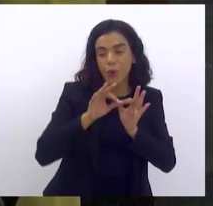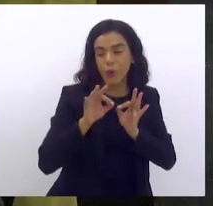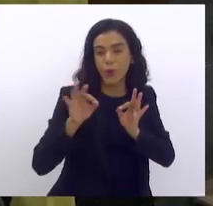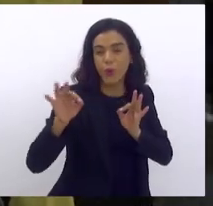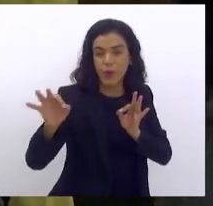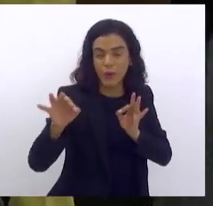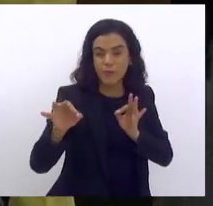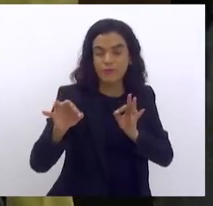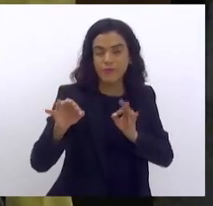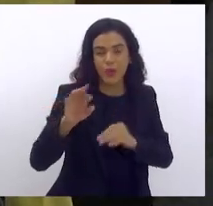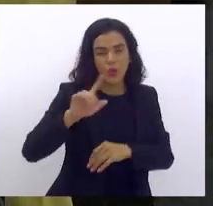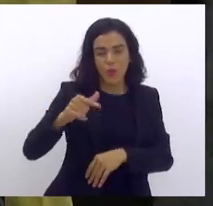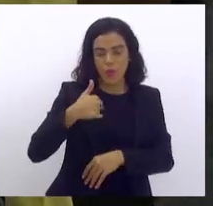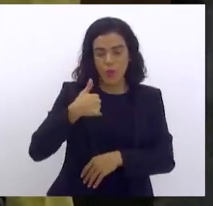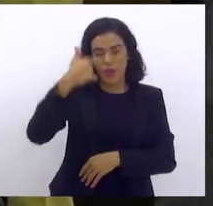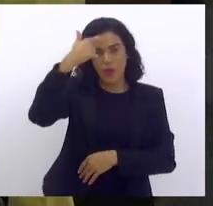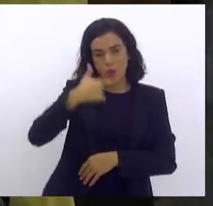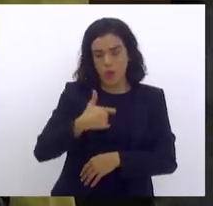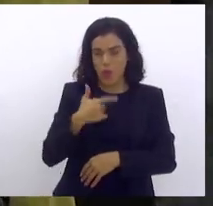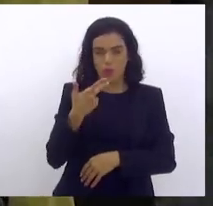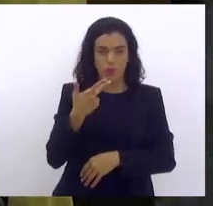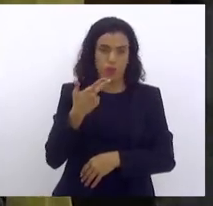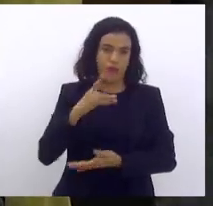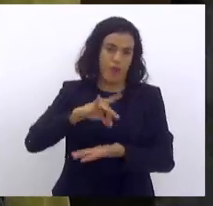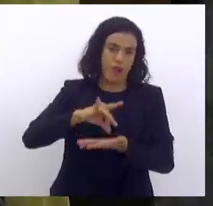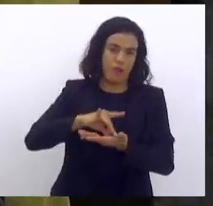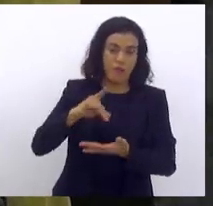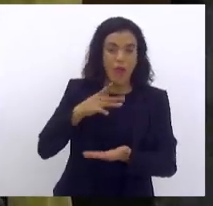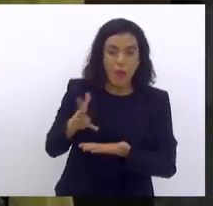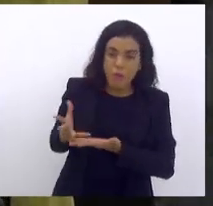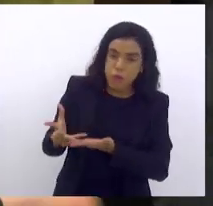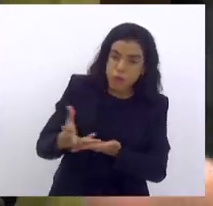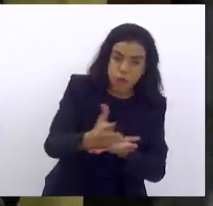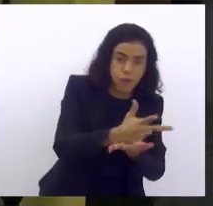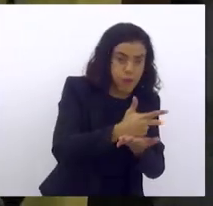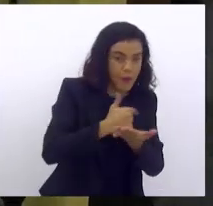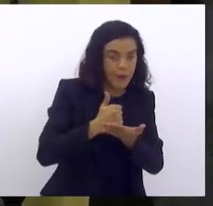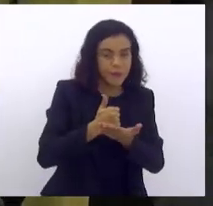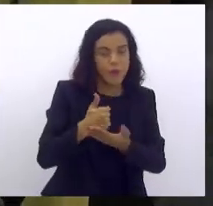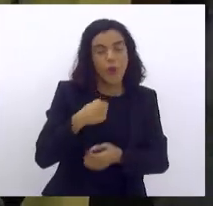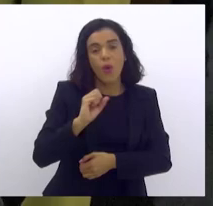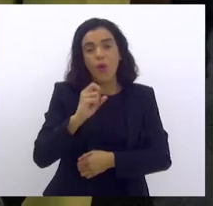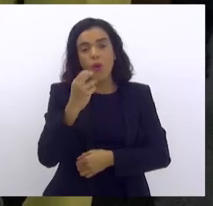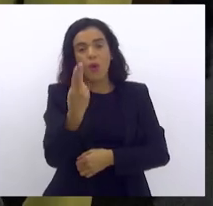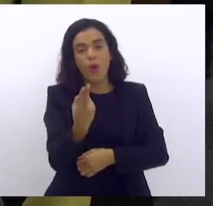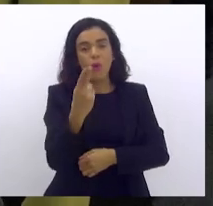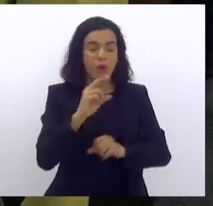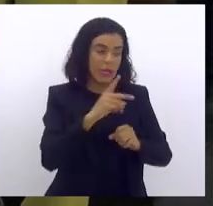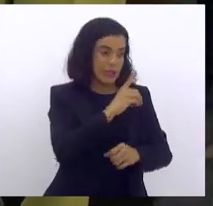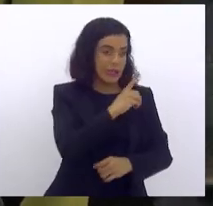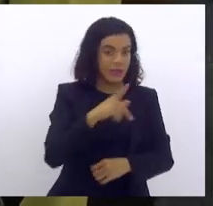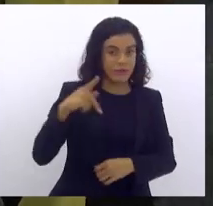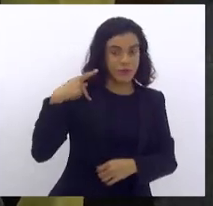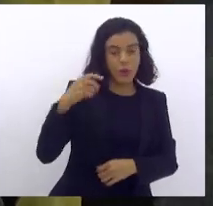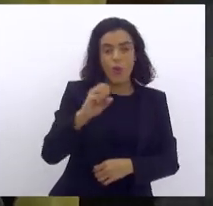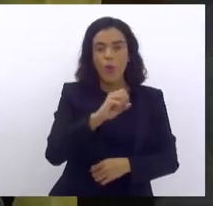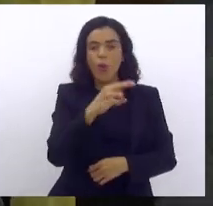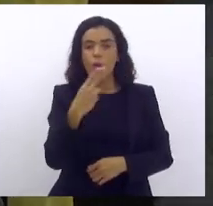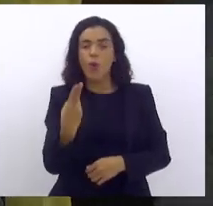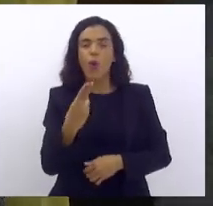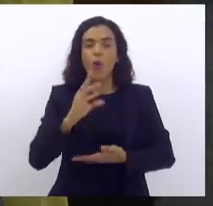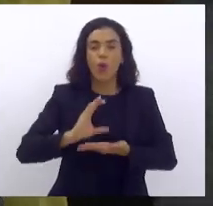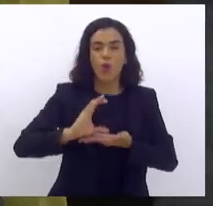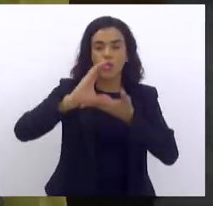Janeiro. Não sou eu, novamente, que estou dizendo, são os dados colhidos, seja pela Defensoria Pública, seja pelo